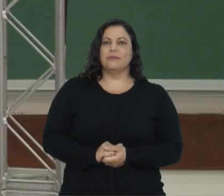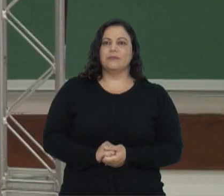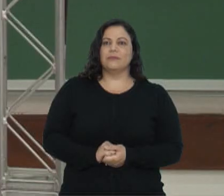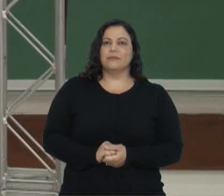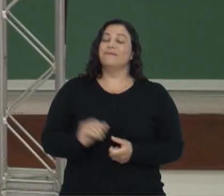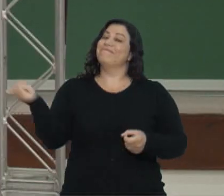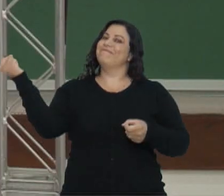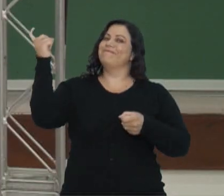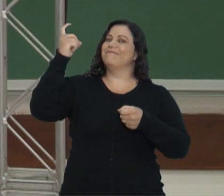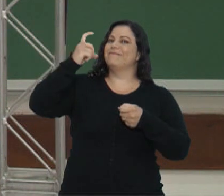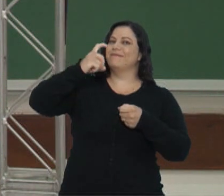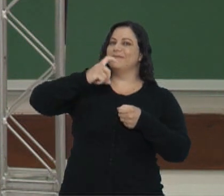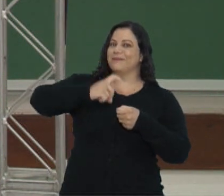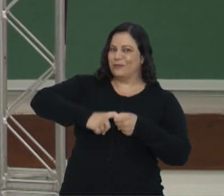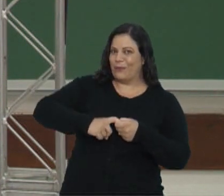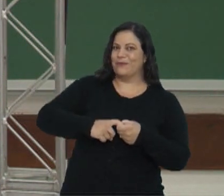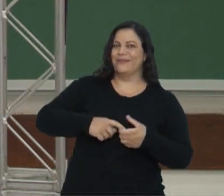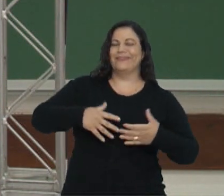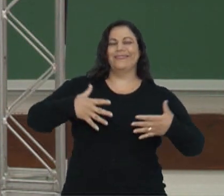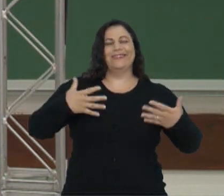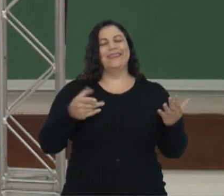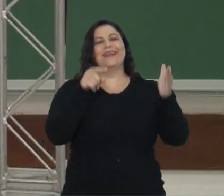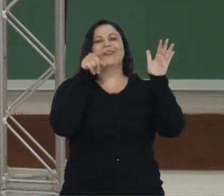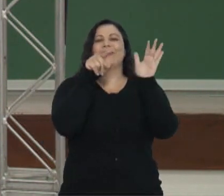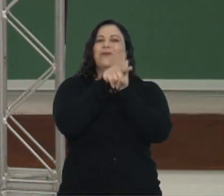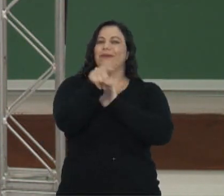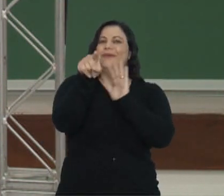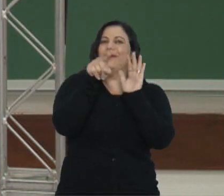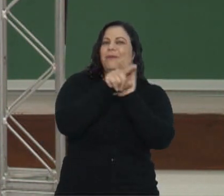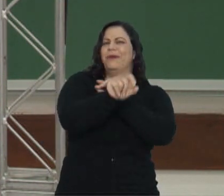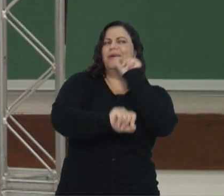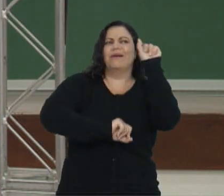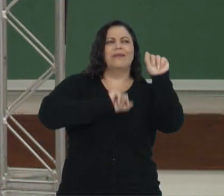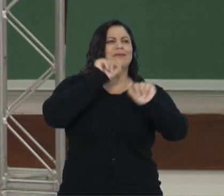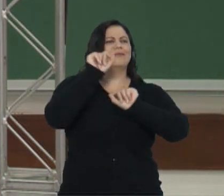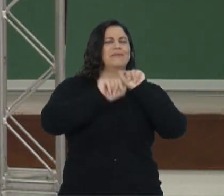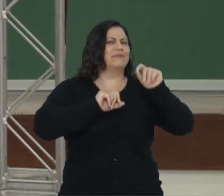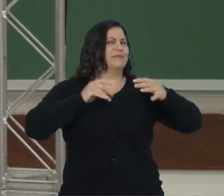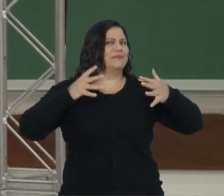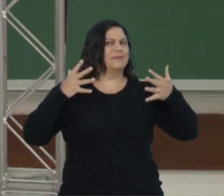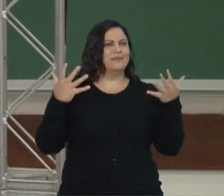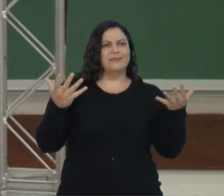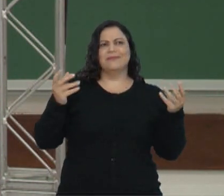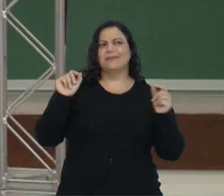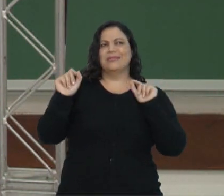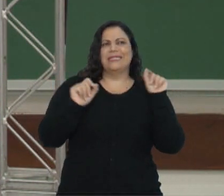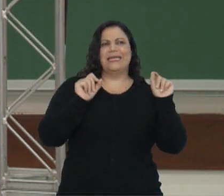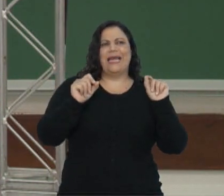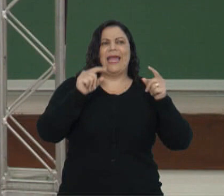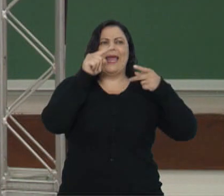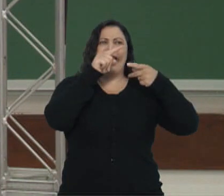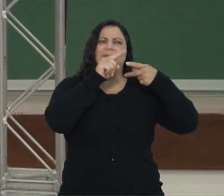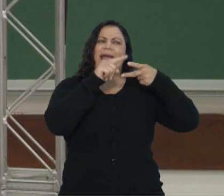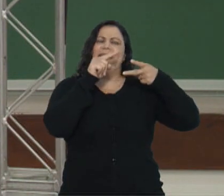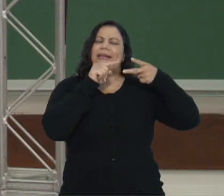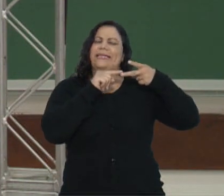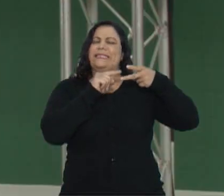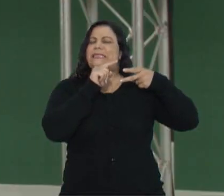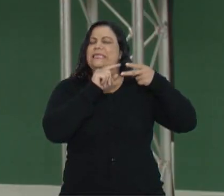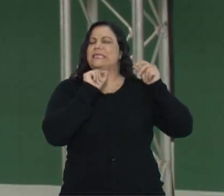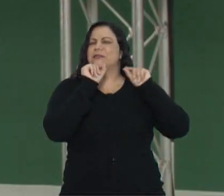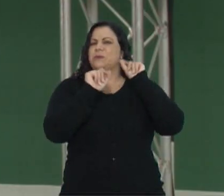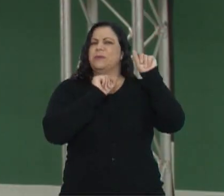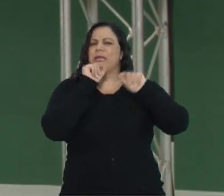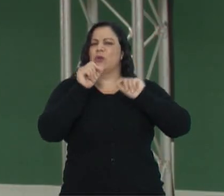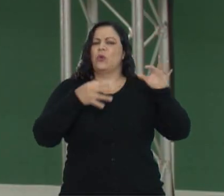De volta aqui, né, com a perguntinha de quem que era, né, Bach e Dietrich foram maiores no